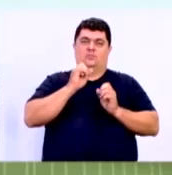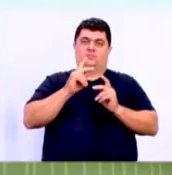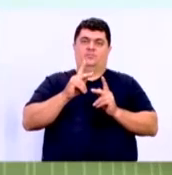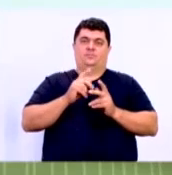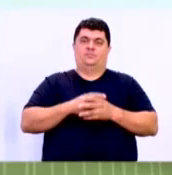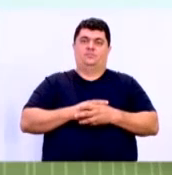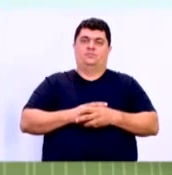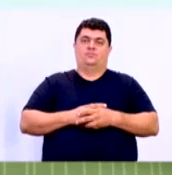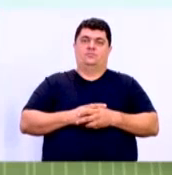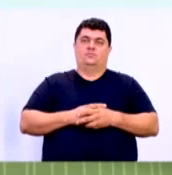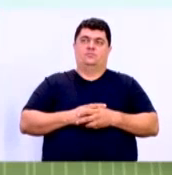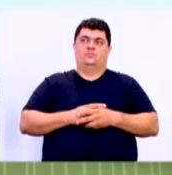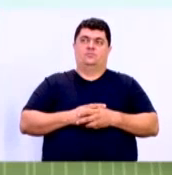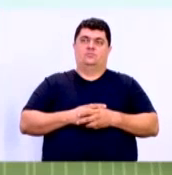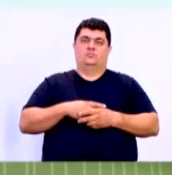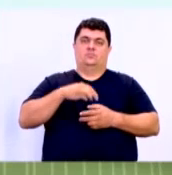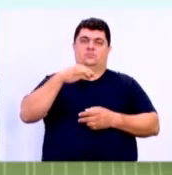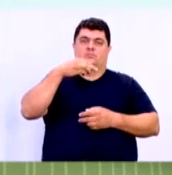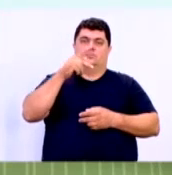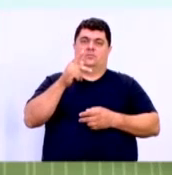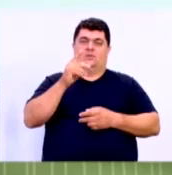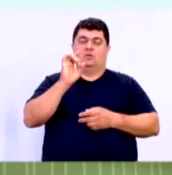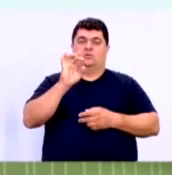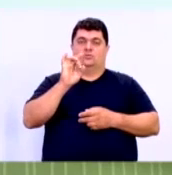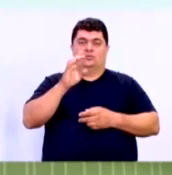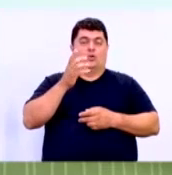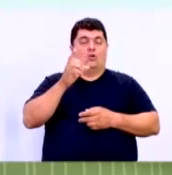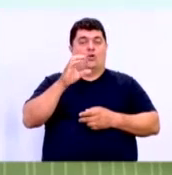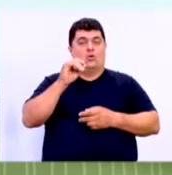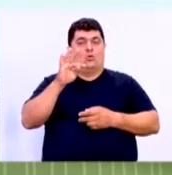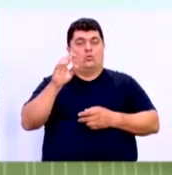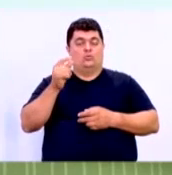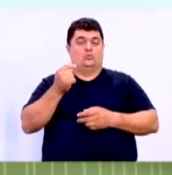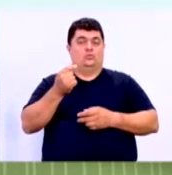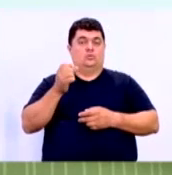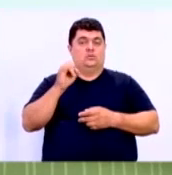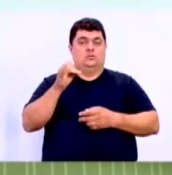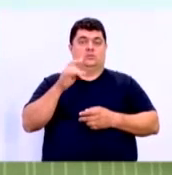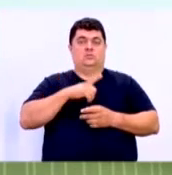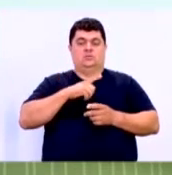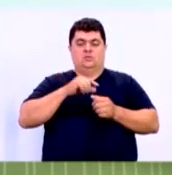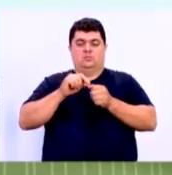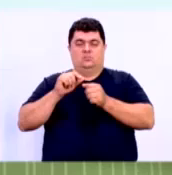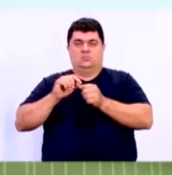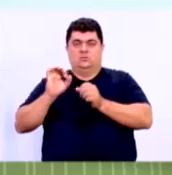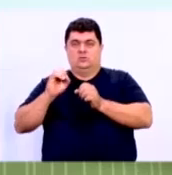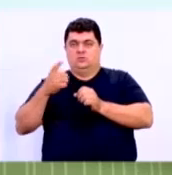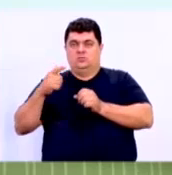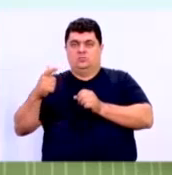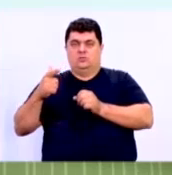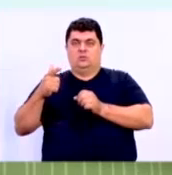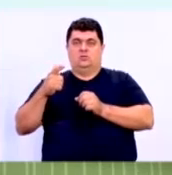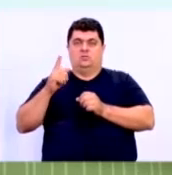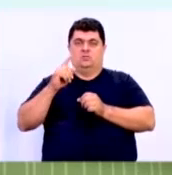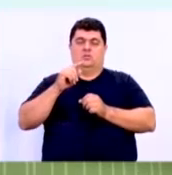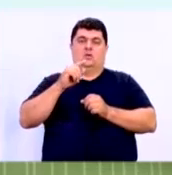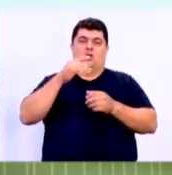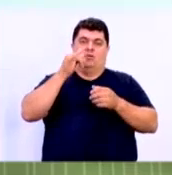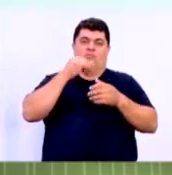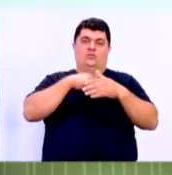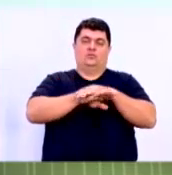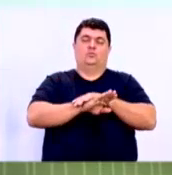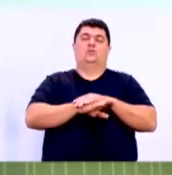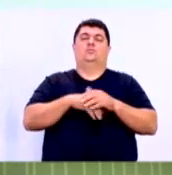gente. Matéria-prima só é custo quando estiver participando da produção. Enquanto não estiver na produção, é